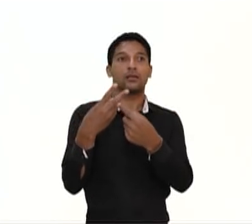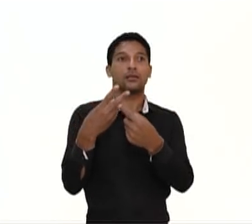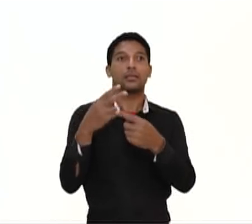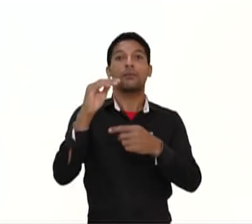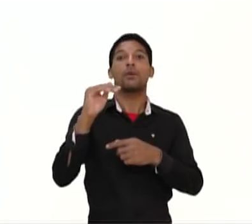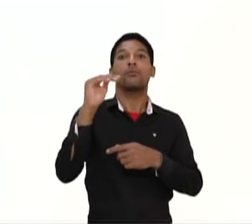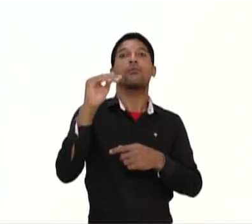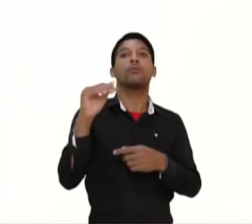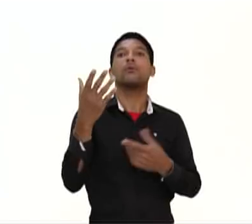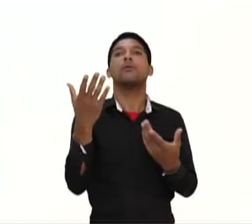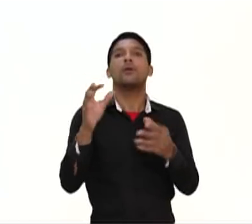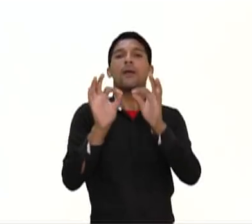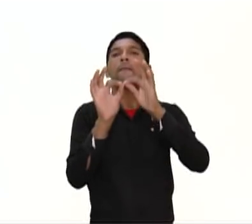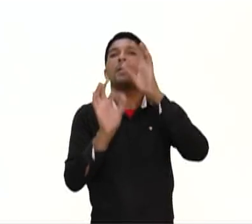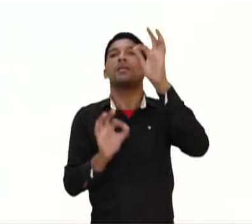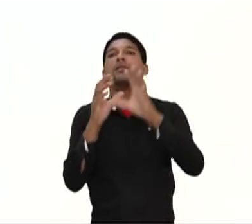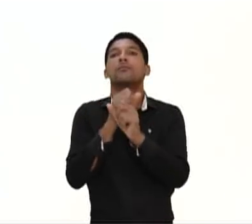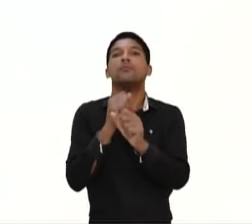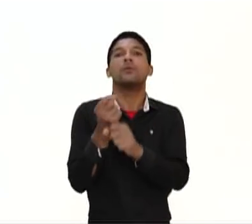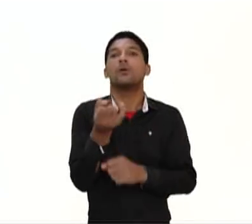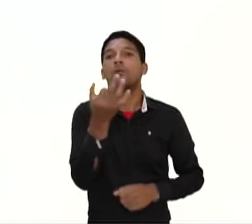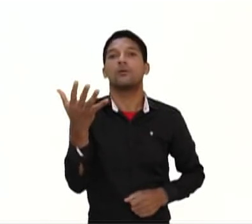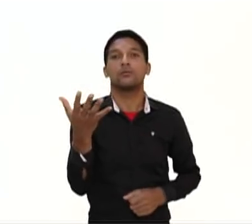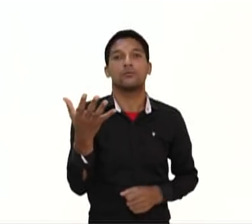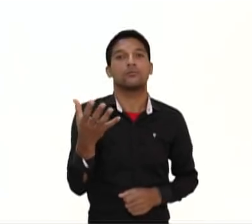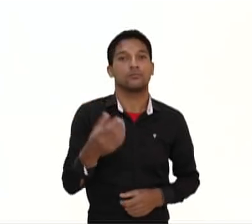medida dos outros 2. Eu já volto com a resposta para você.